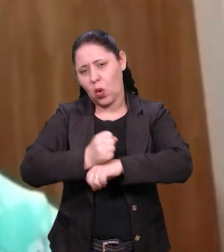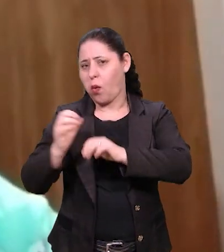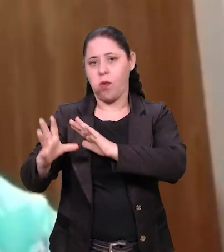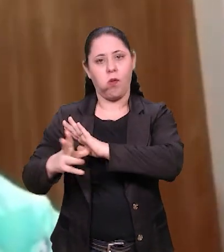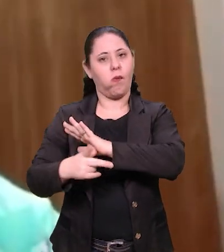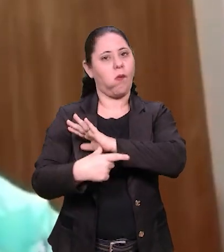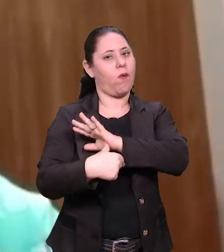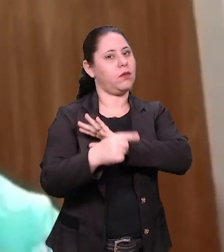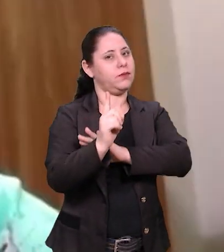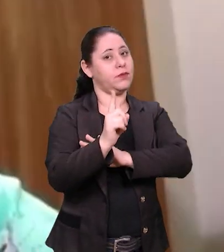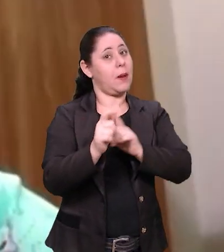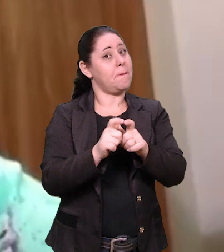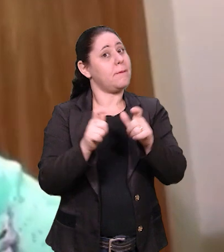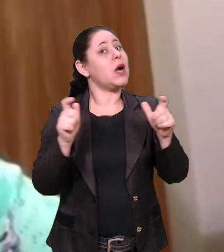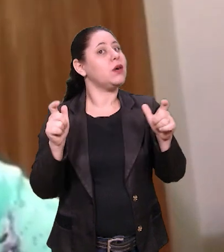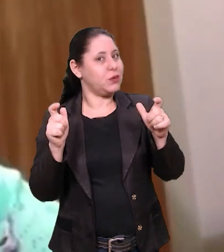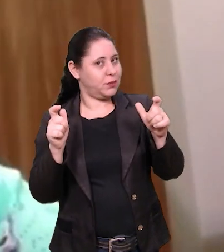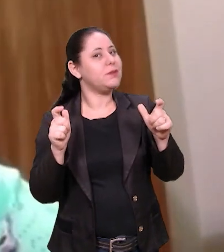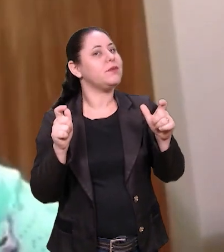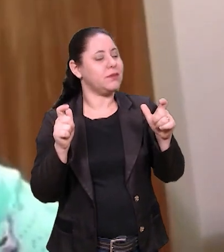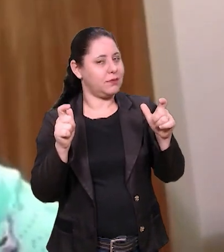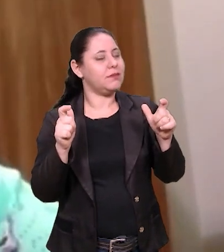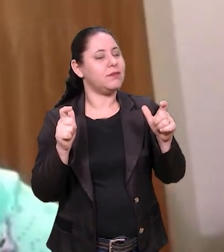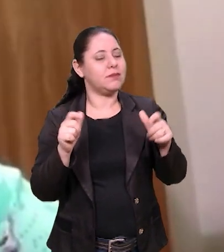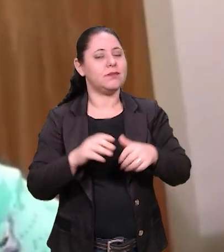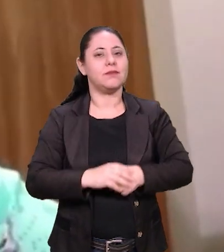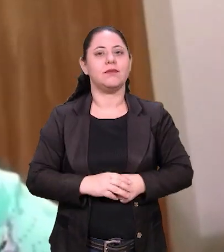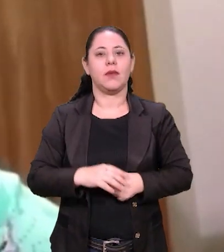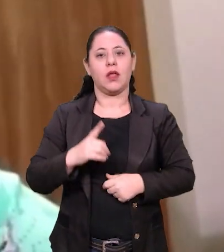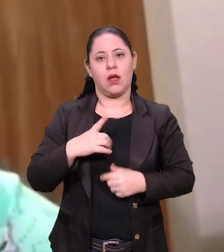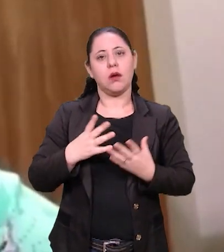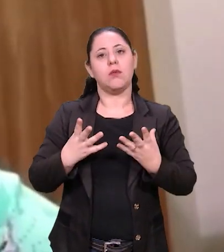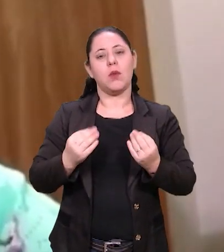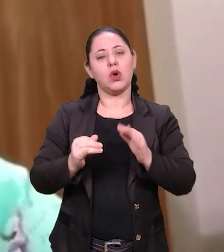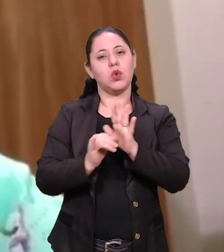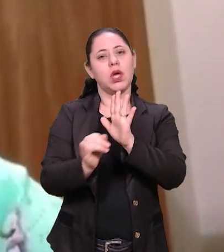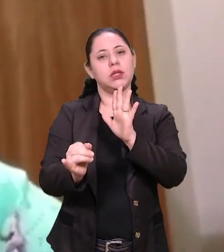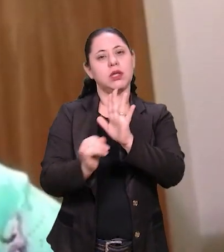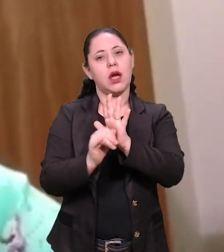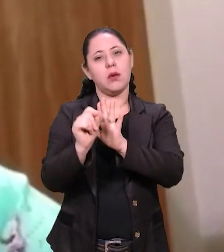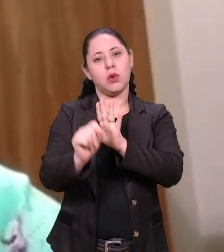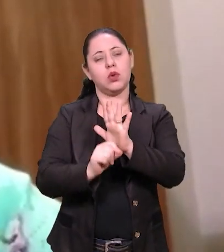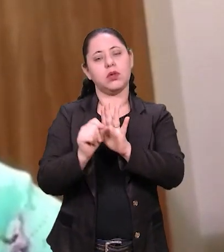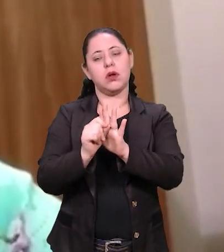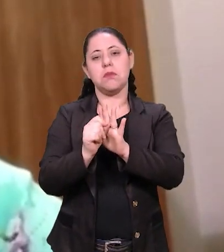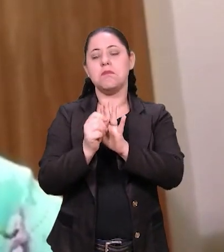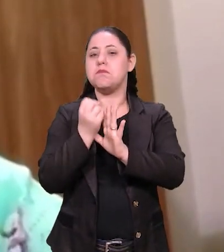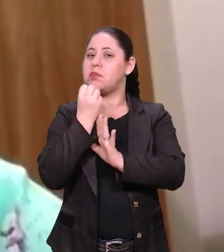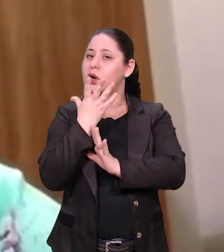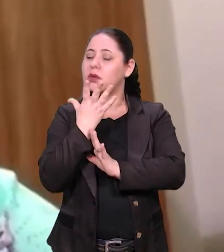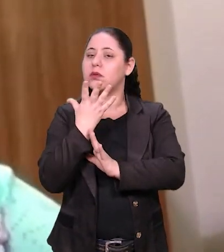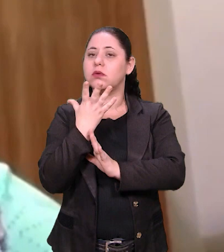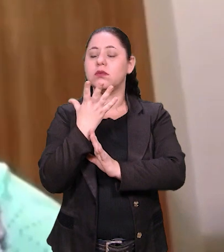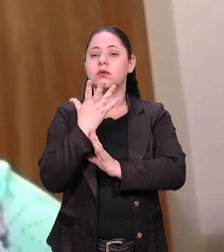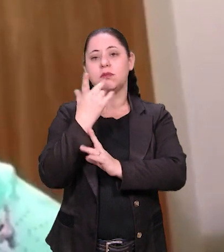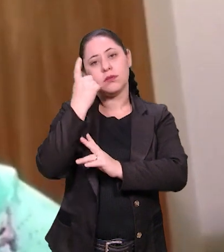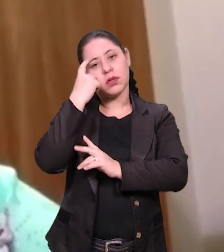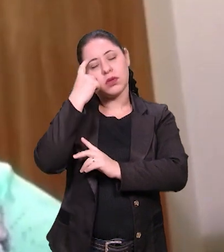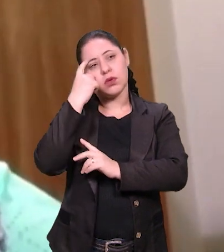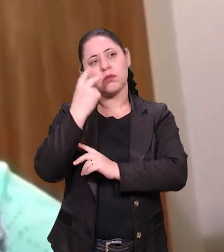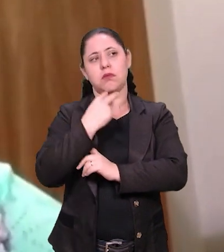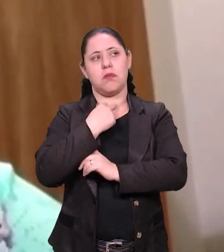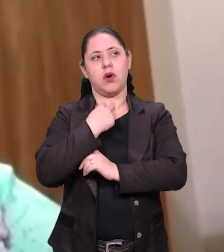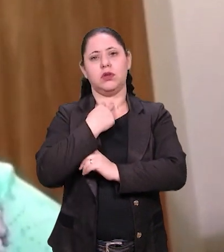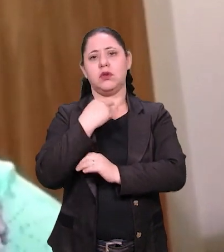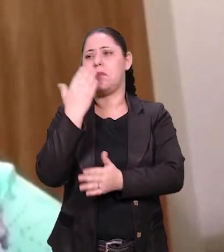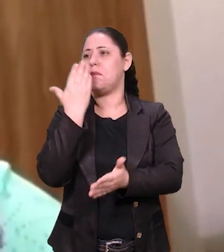maioria. Tem muito exemplo disso, muito exemplo. Eu acho que a gente não pode perder a esperança nunca, e é isso que a